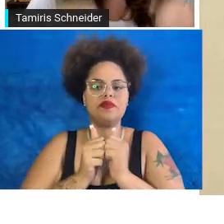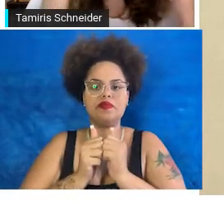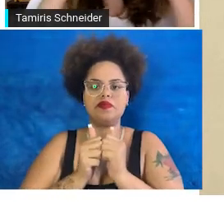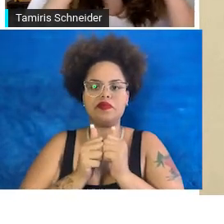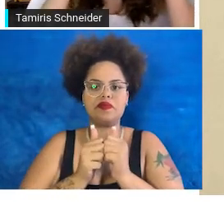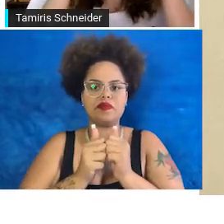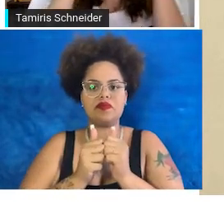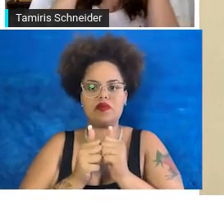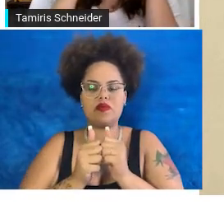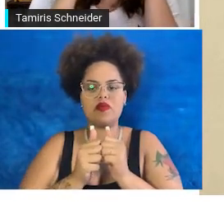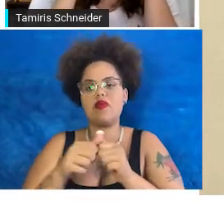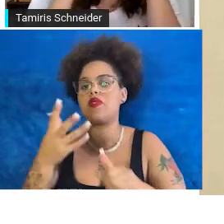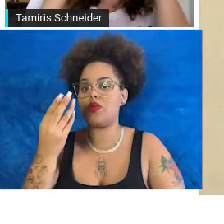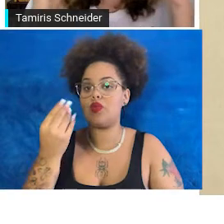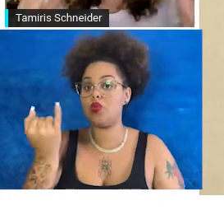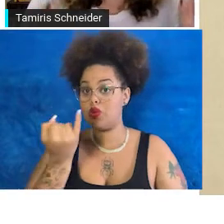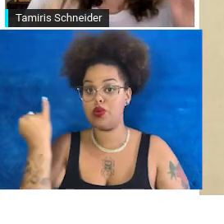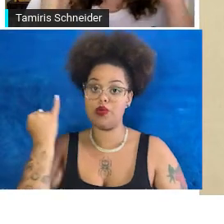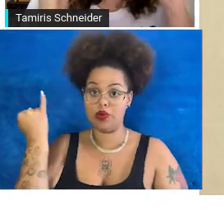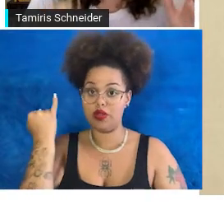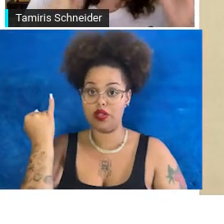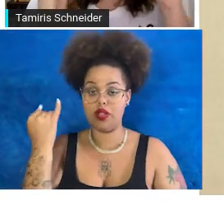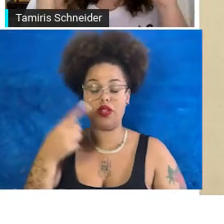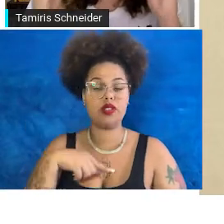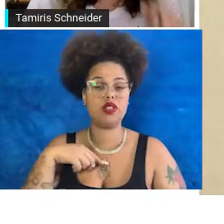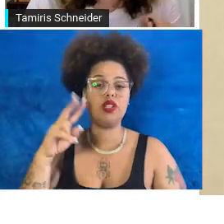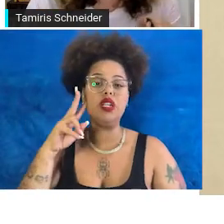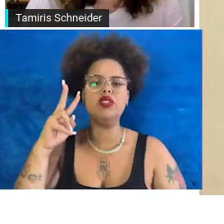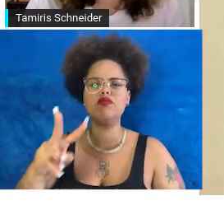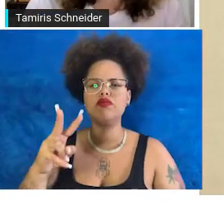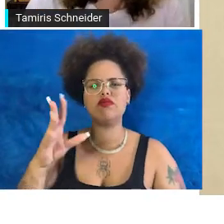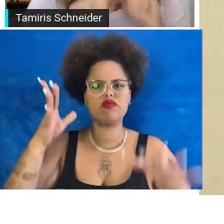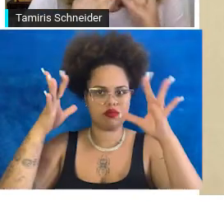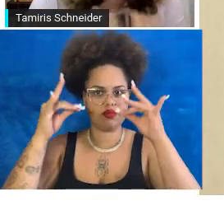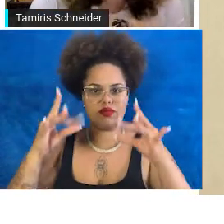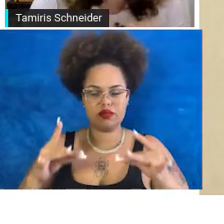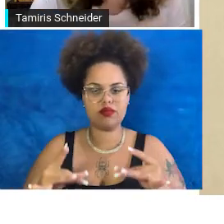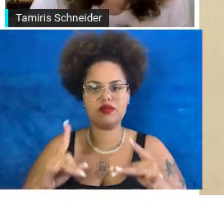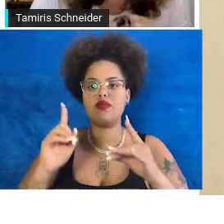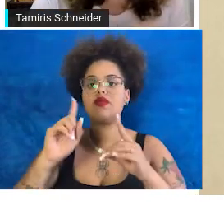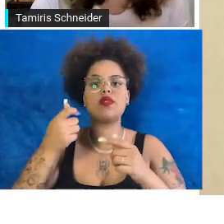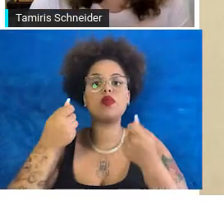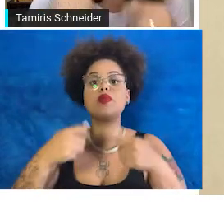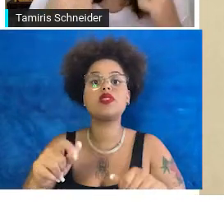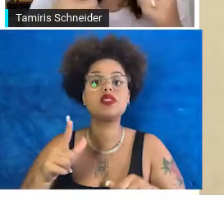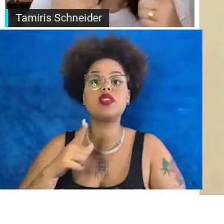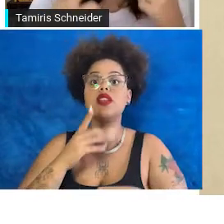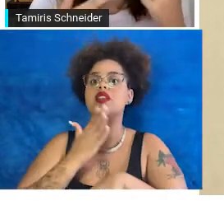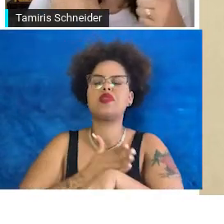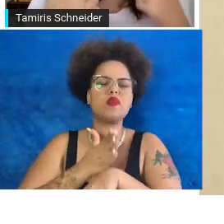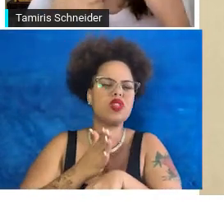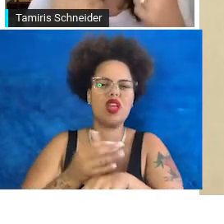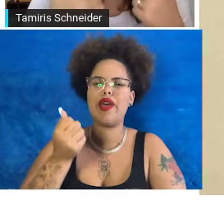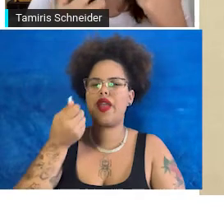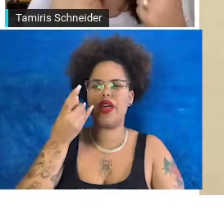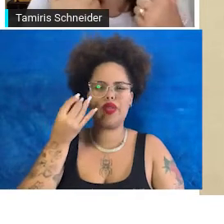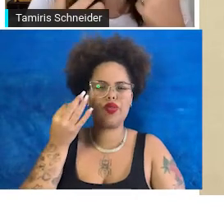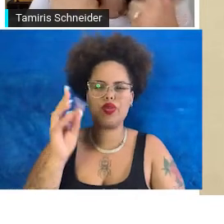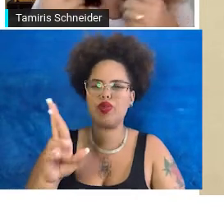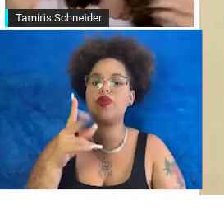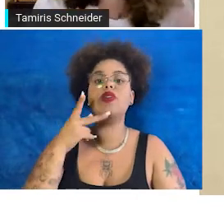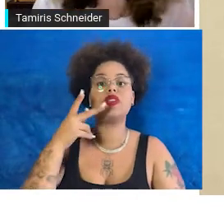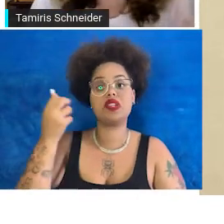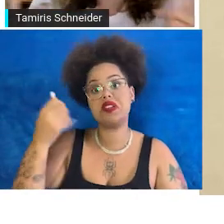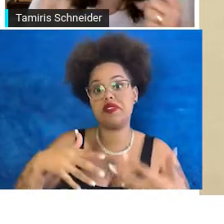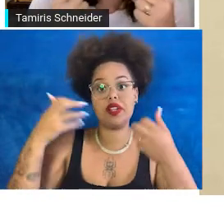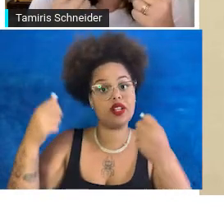Então, é muito importante a gente prestar atenção nos detalhes. Não precisa o tempo inteiro o ator, o personagem estar